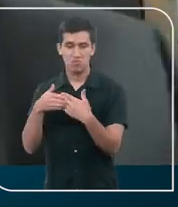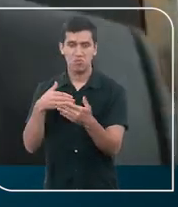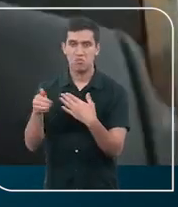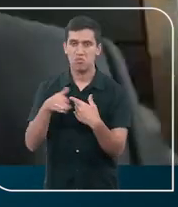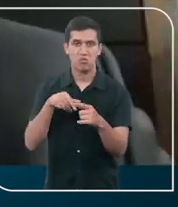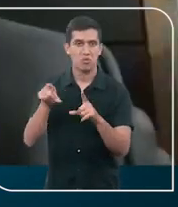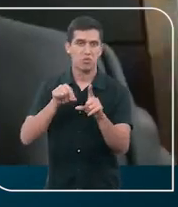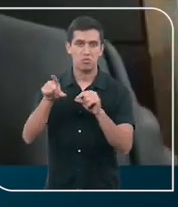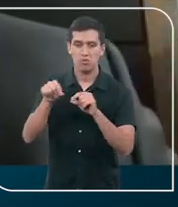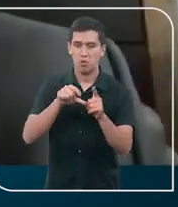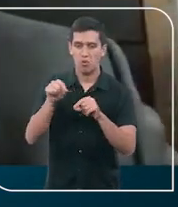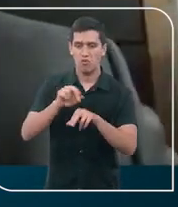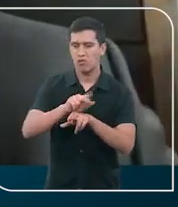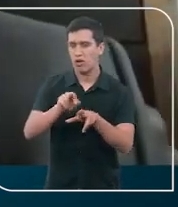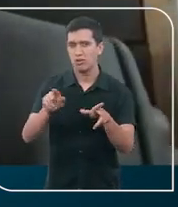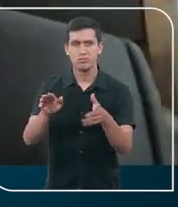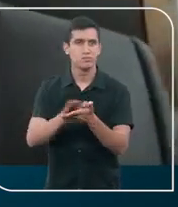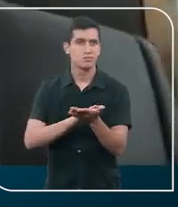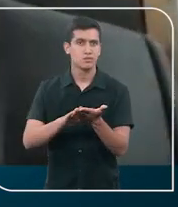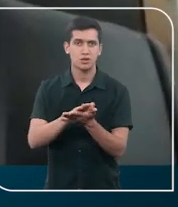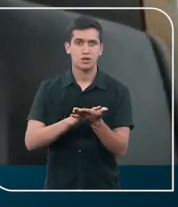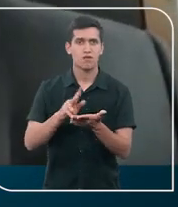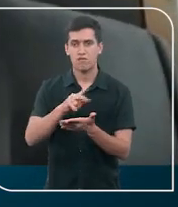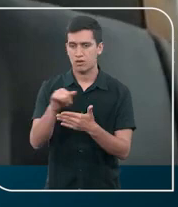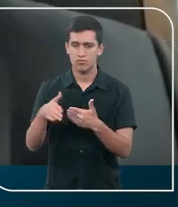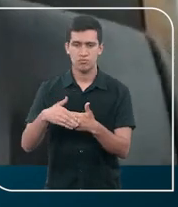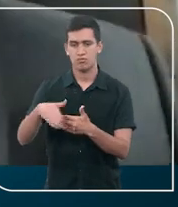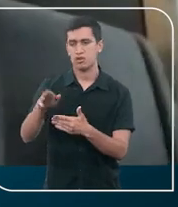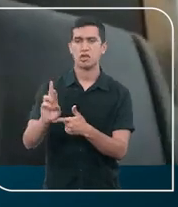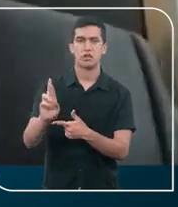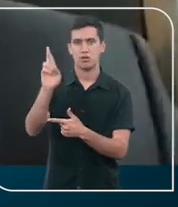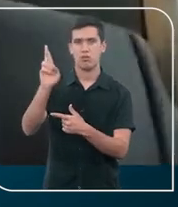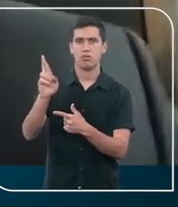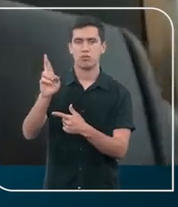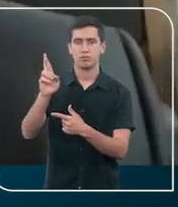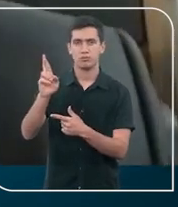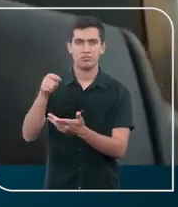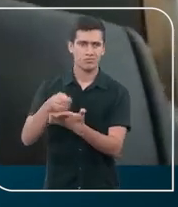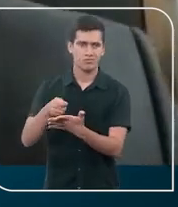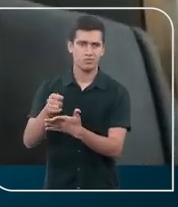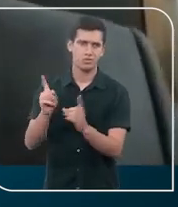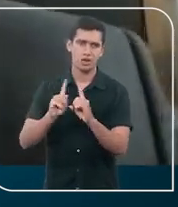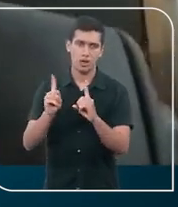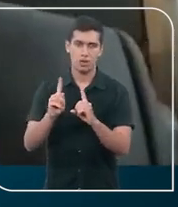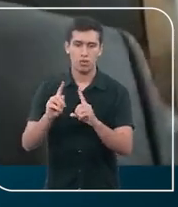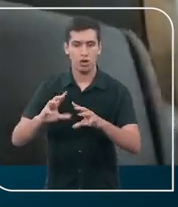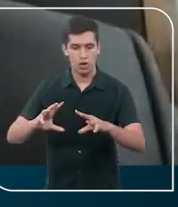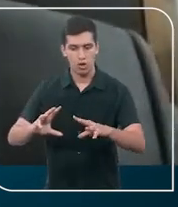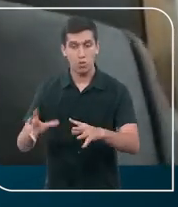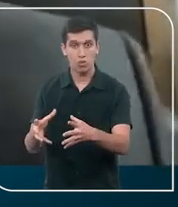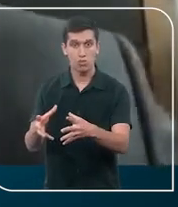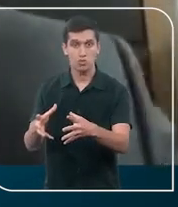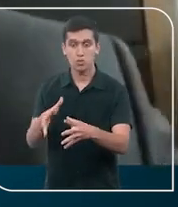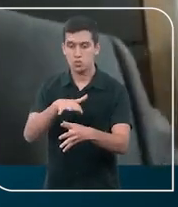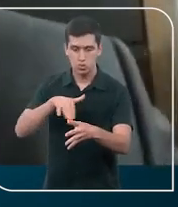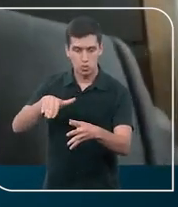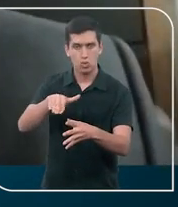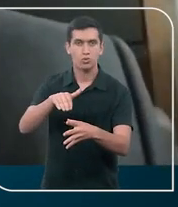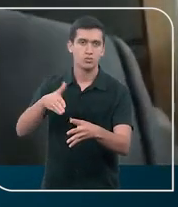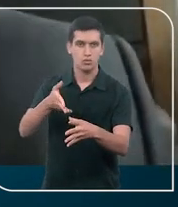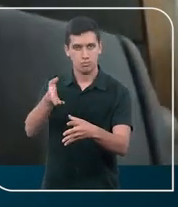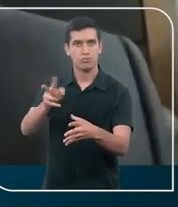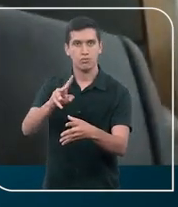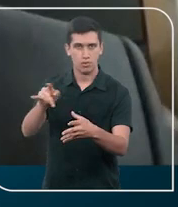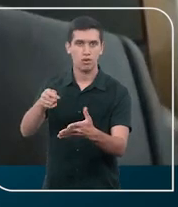né, Andréia, Fátima que contrairão obrigações, e sim o coletivo formado por essas pessoas.